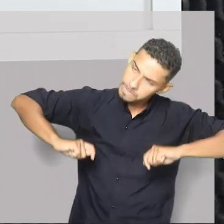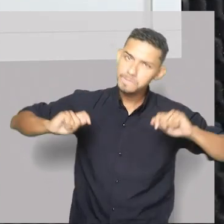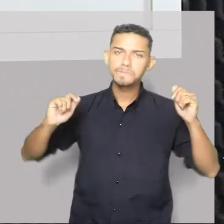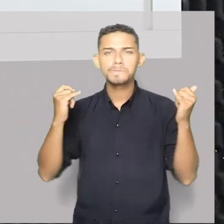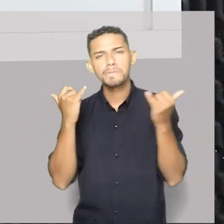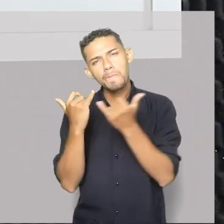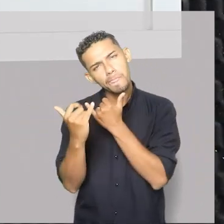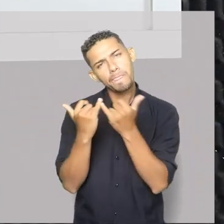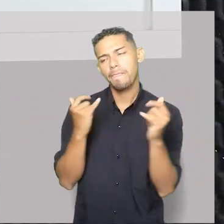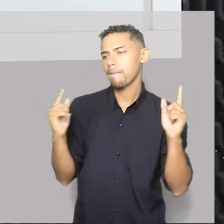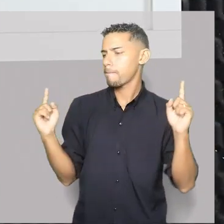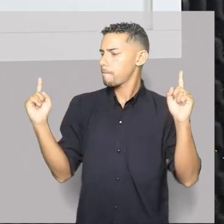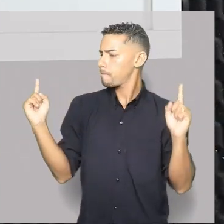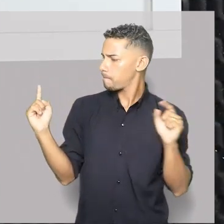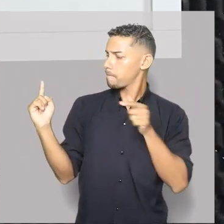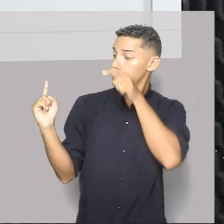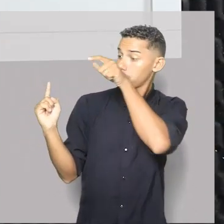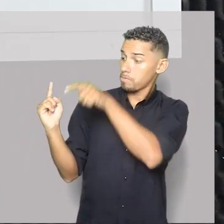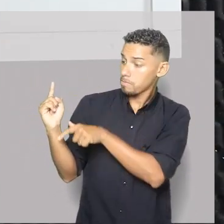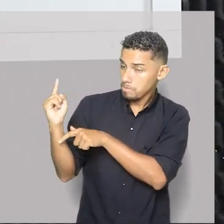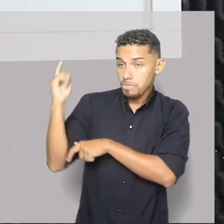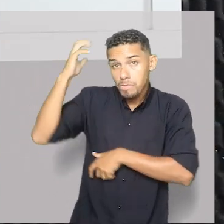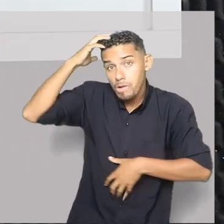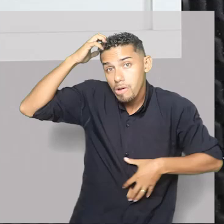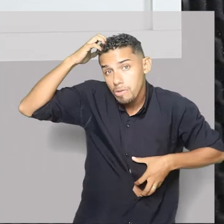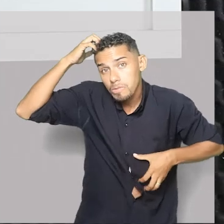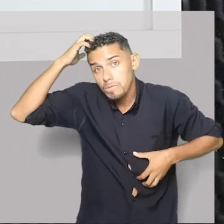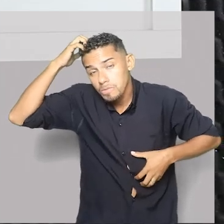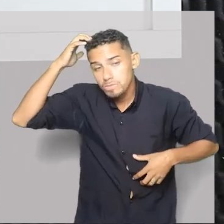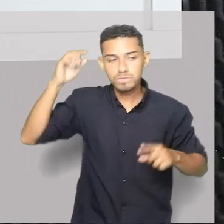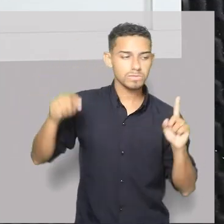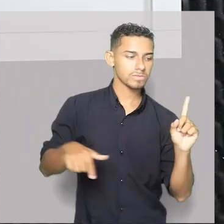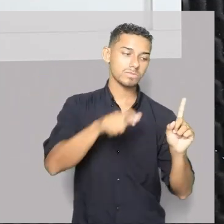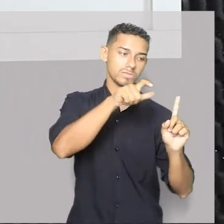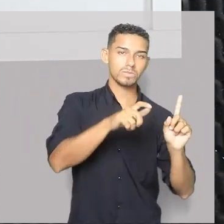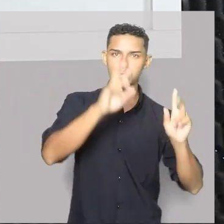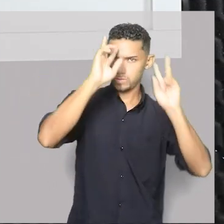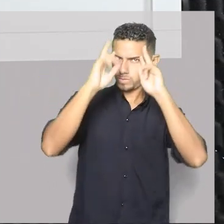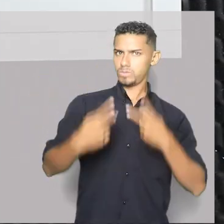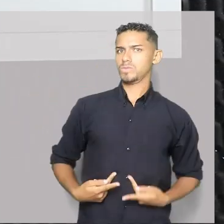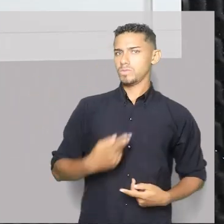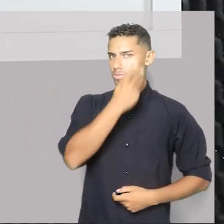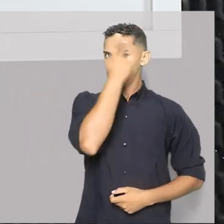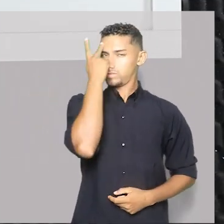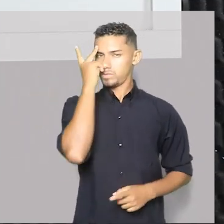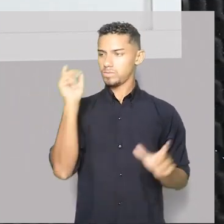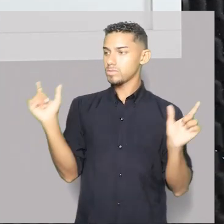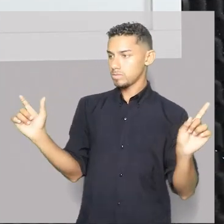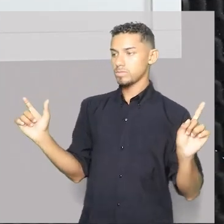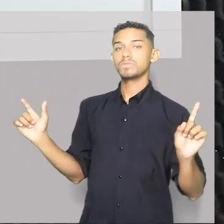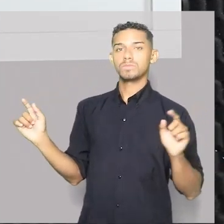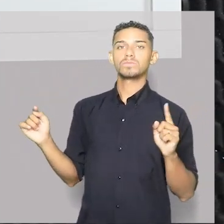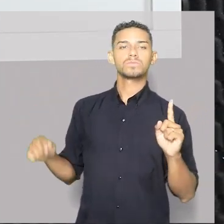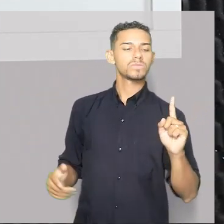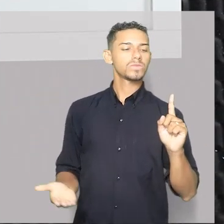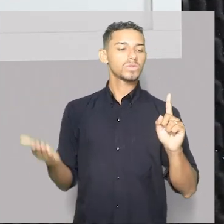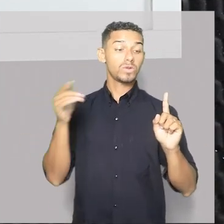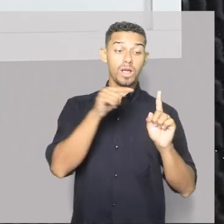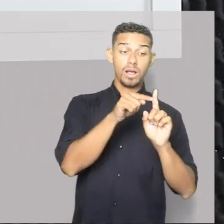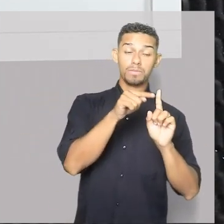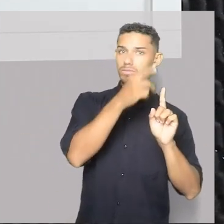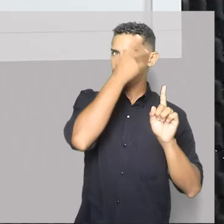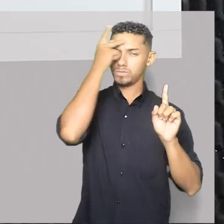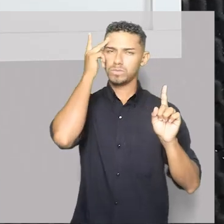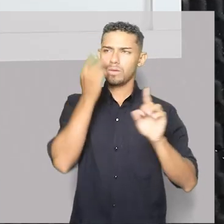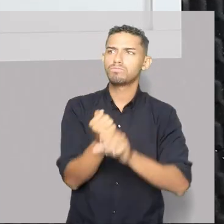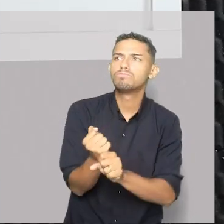de proximidade na evolução desses organismos. Existe ali, um ancestral em comum